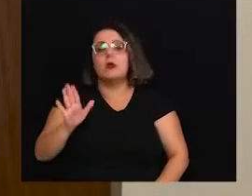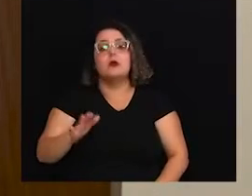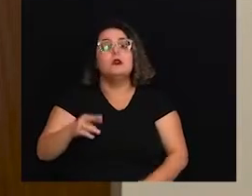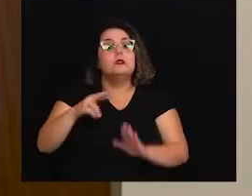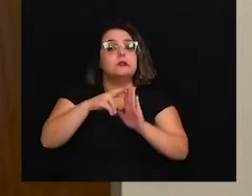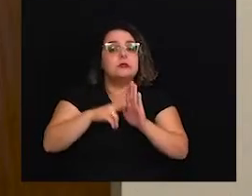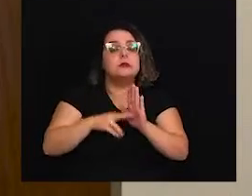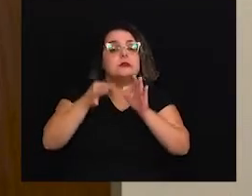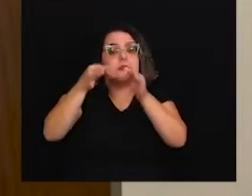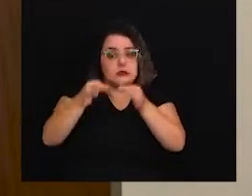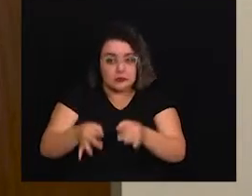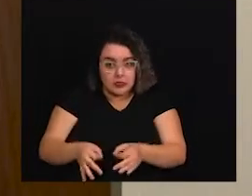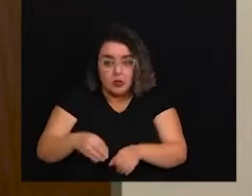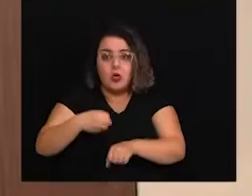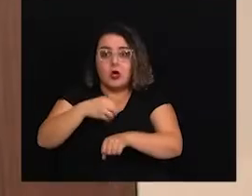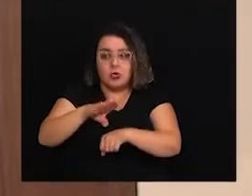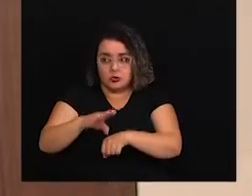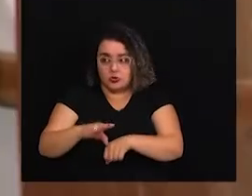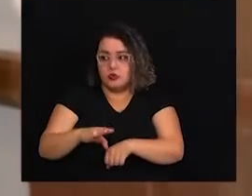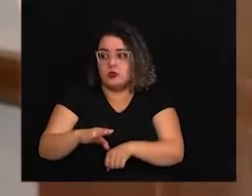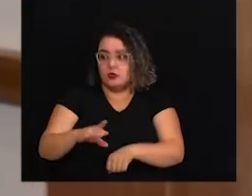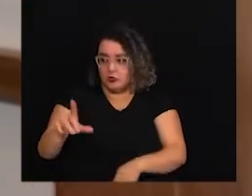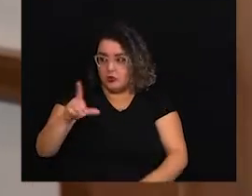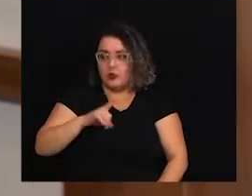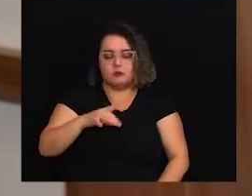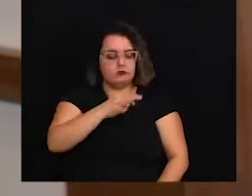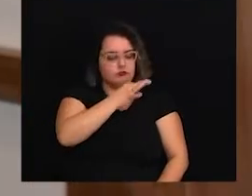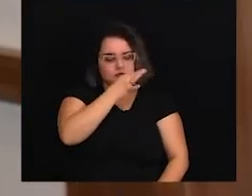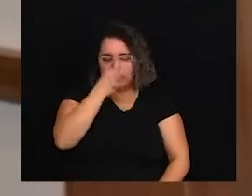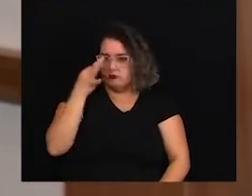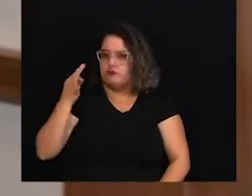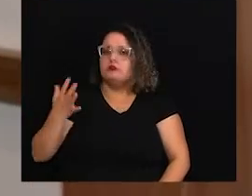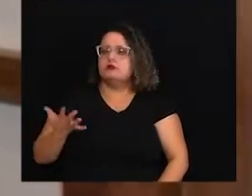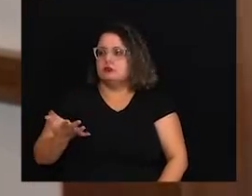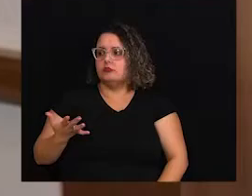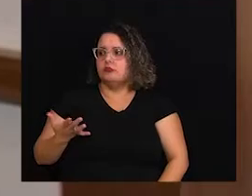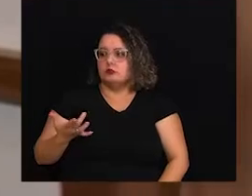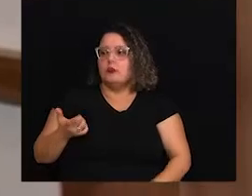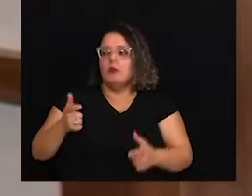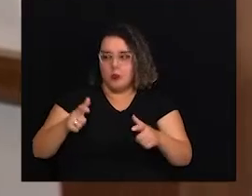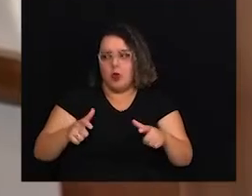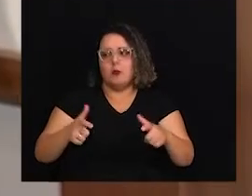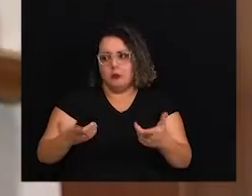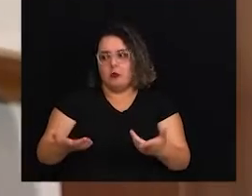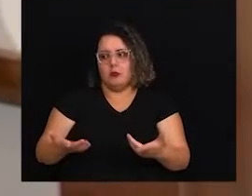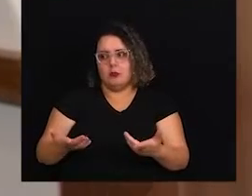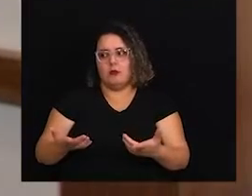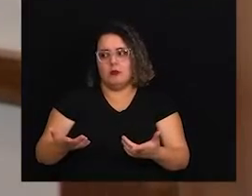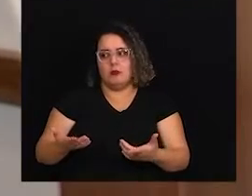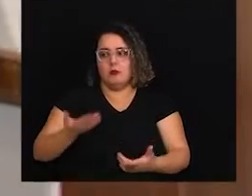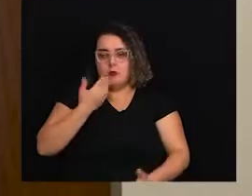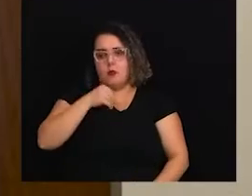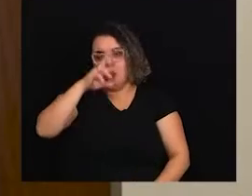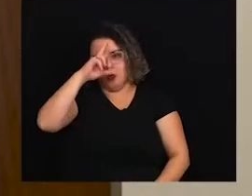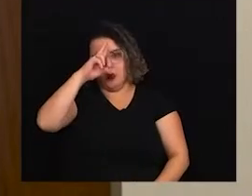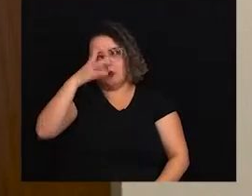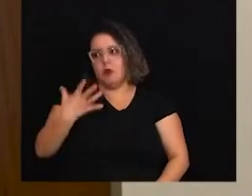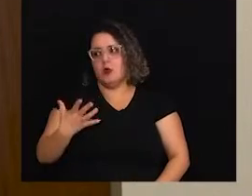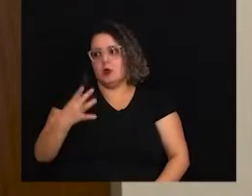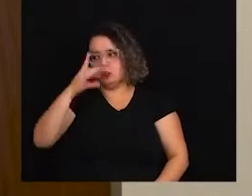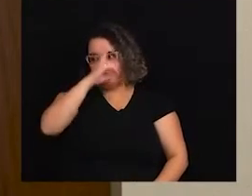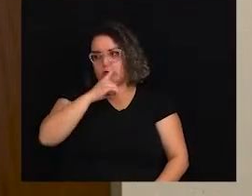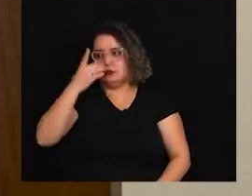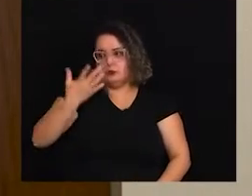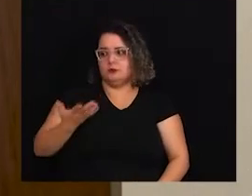então, seguir direitinho aquela dica... Vão ter um excelente prato. Vamos colocar um prato. Excelente prato para um almoço de domingo.